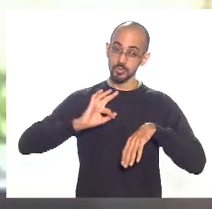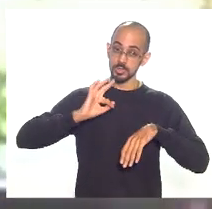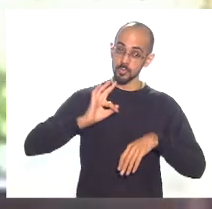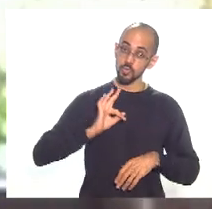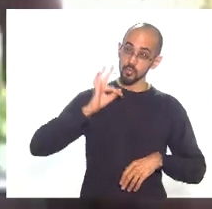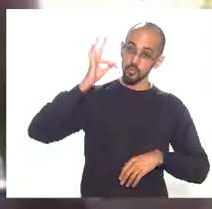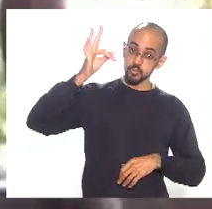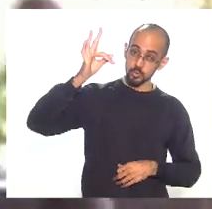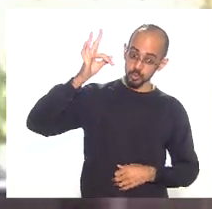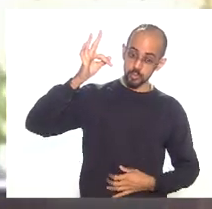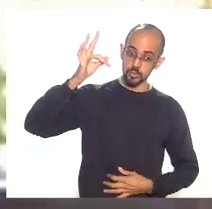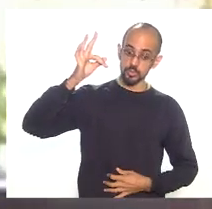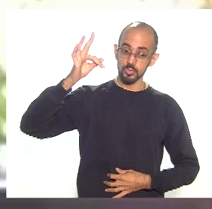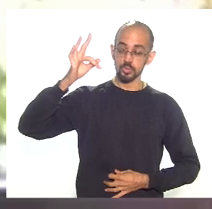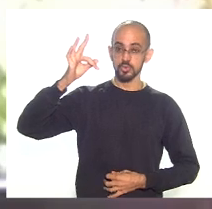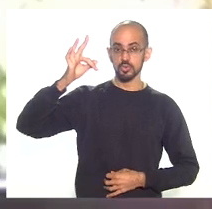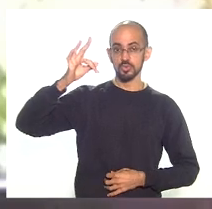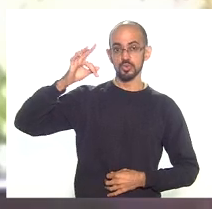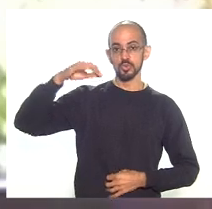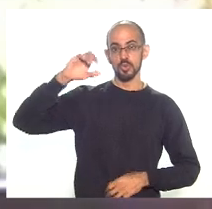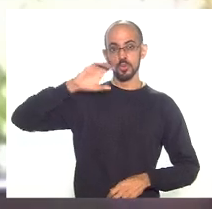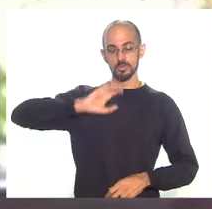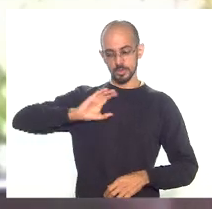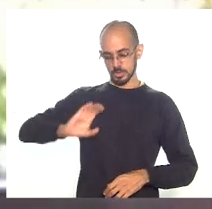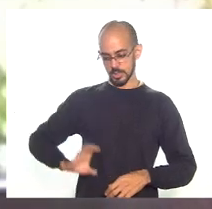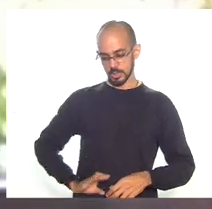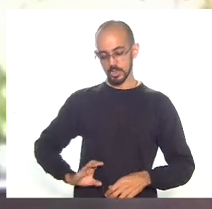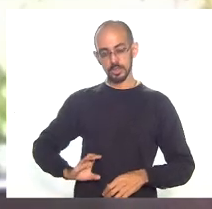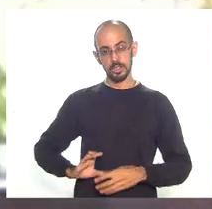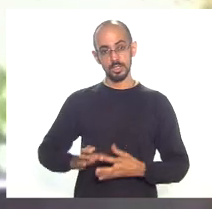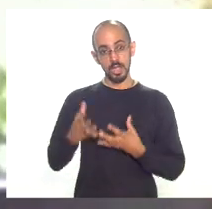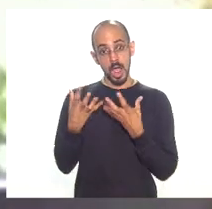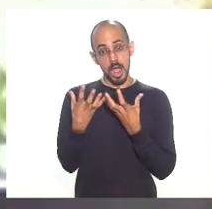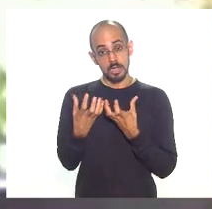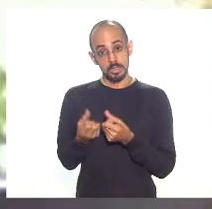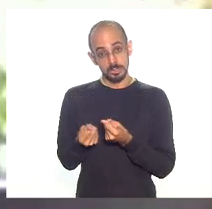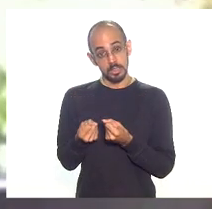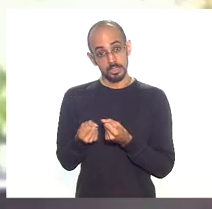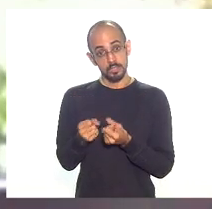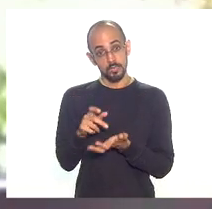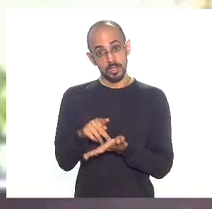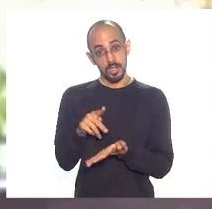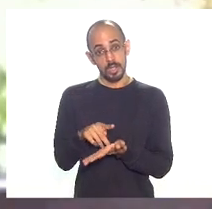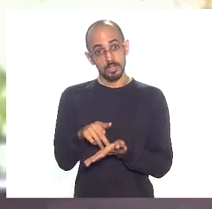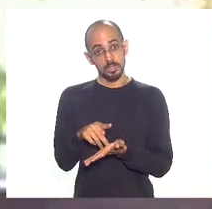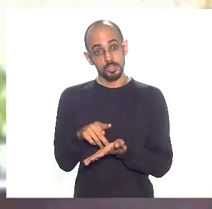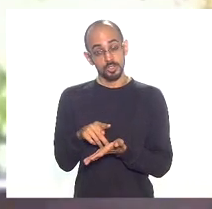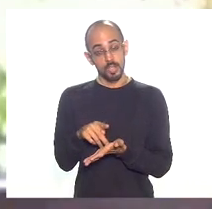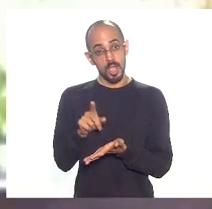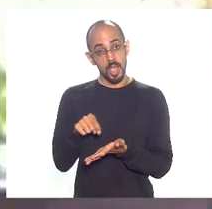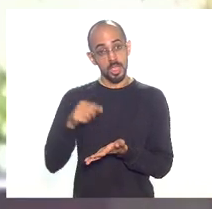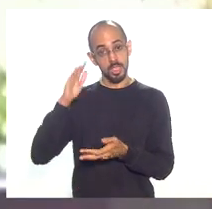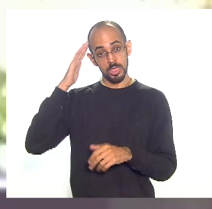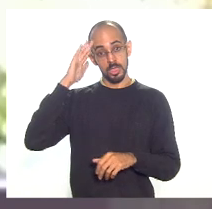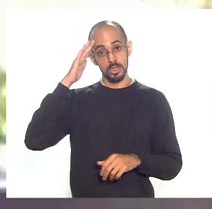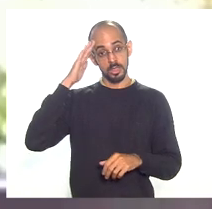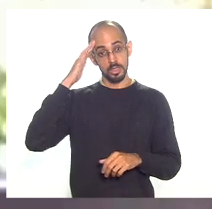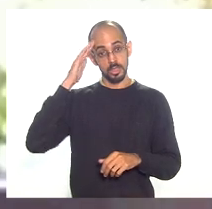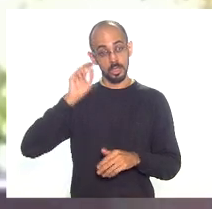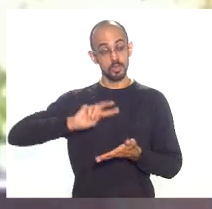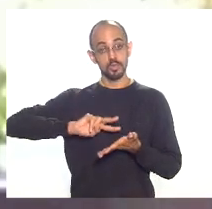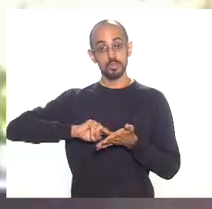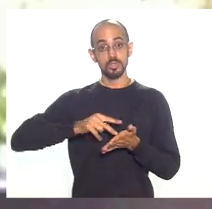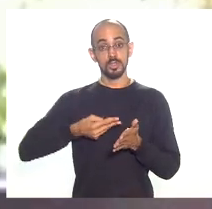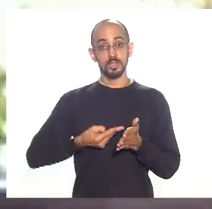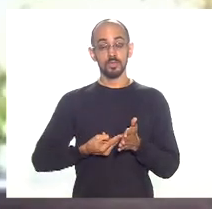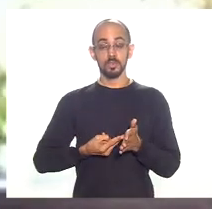com cidadania garantida de fato exatamente entender o que o significado